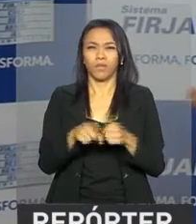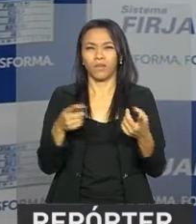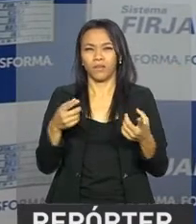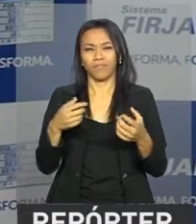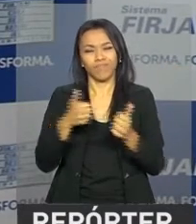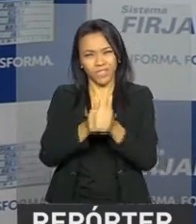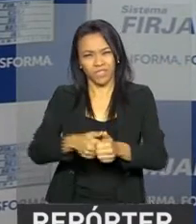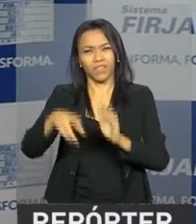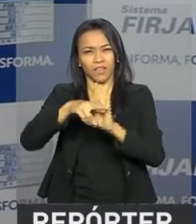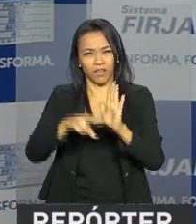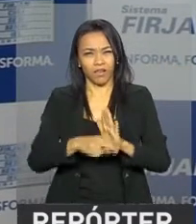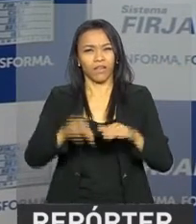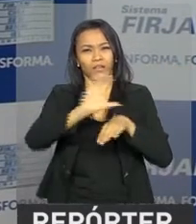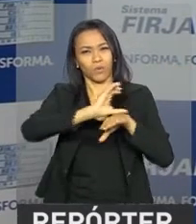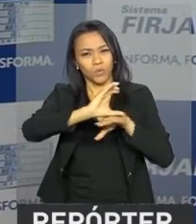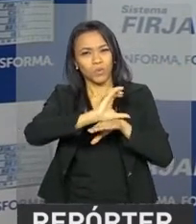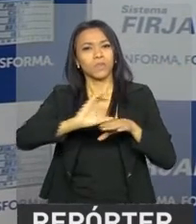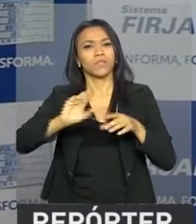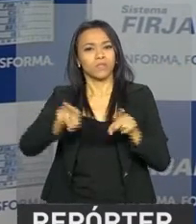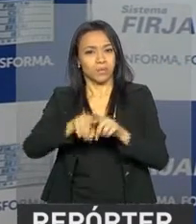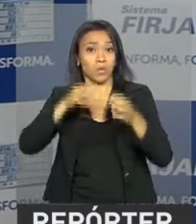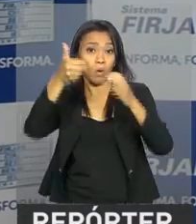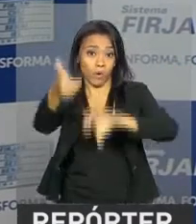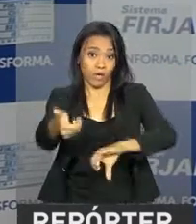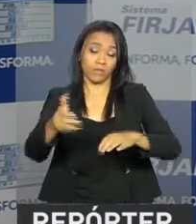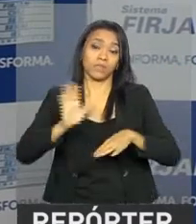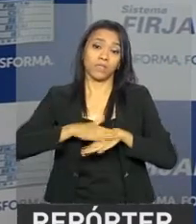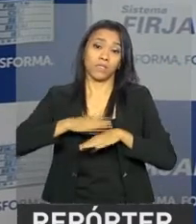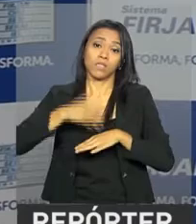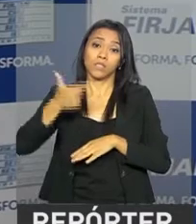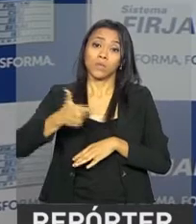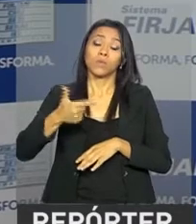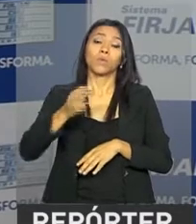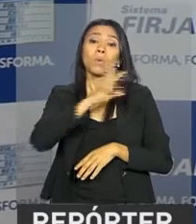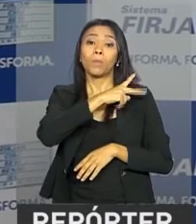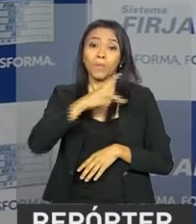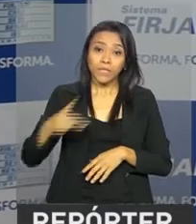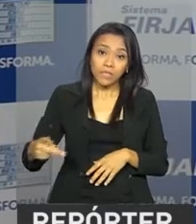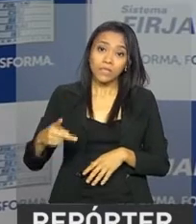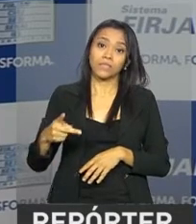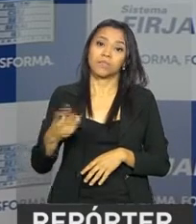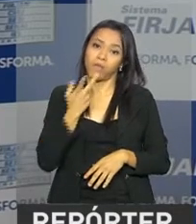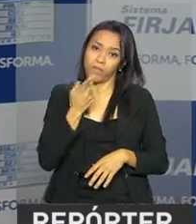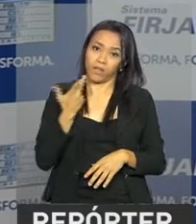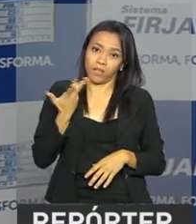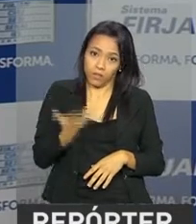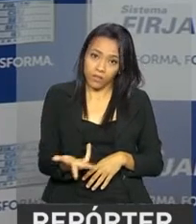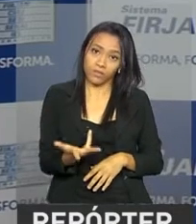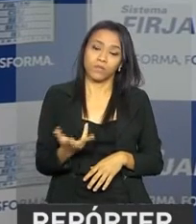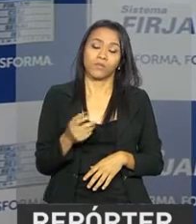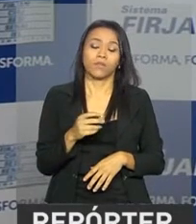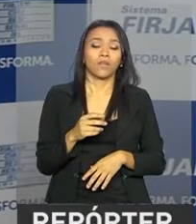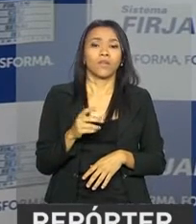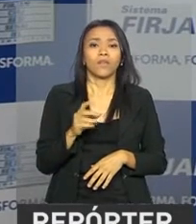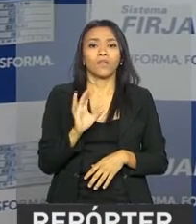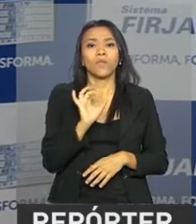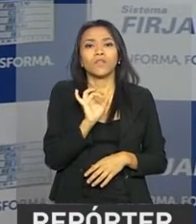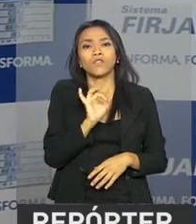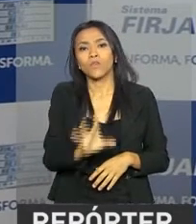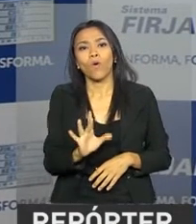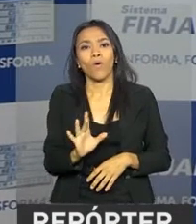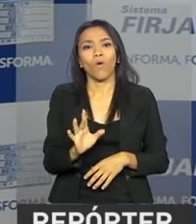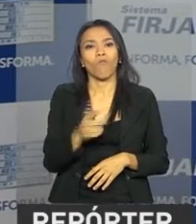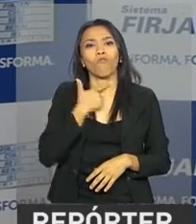constitucional e do Congresso. E segundo, que é muito importante, que o presidente, para decretar, ele não decreta apenas se ele tiver ou